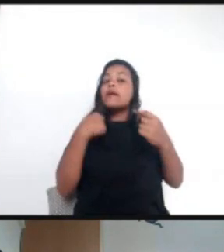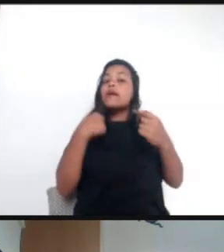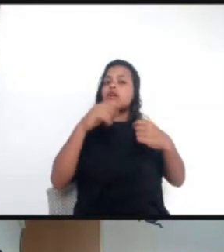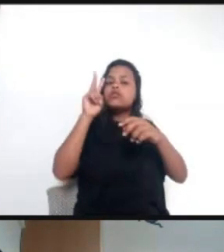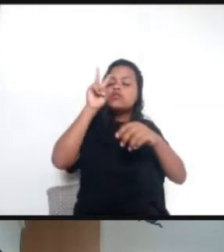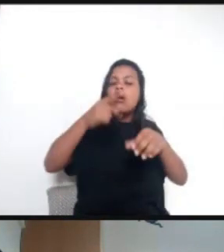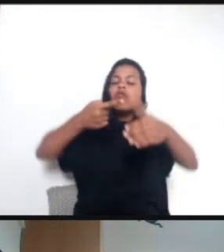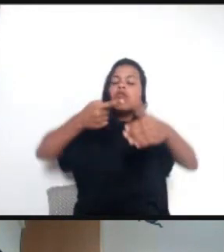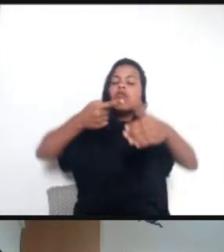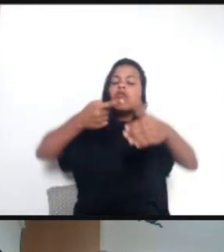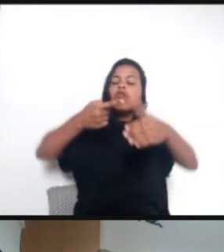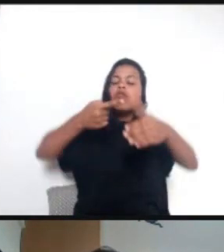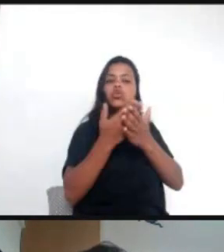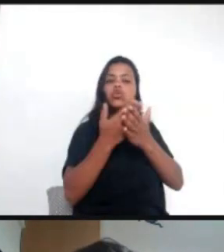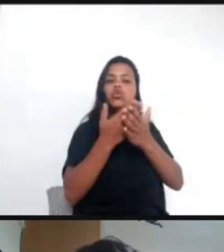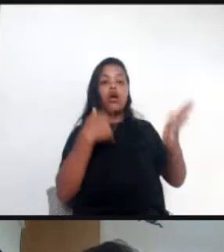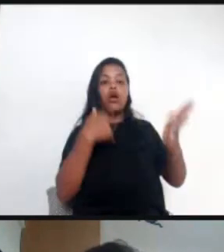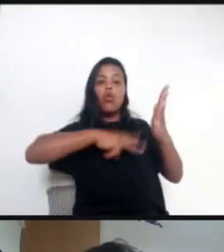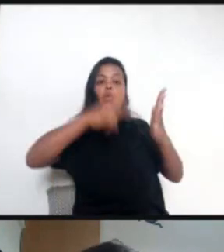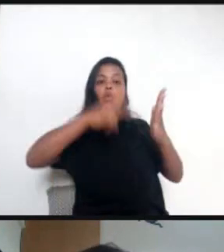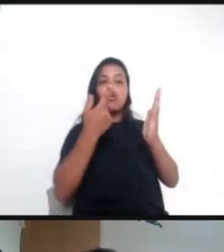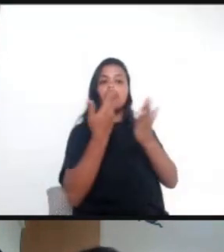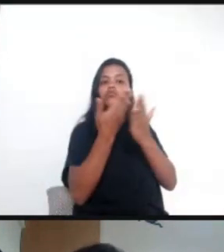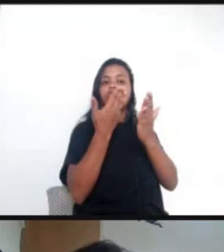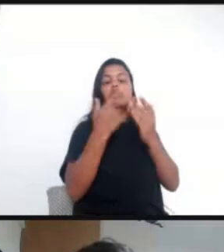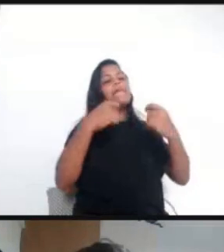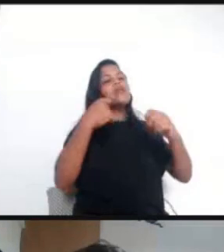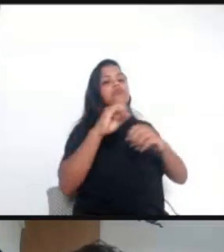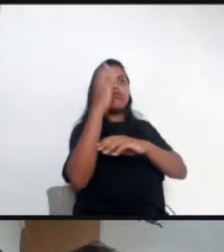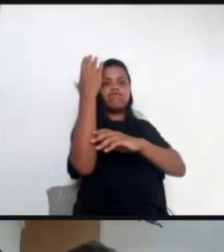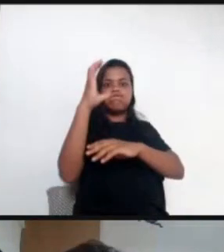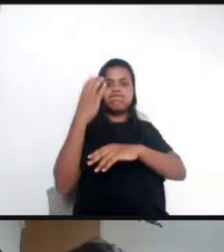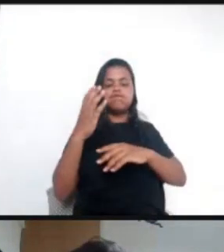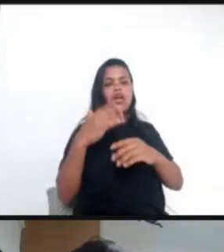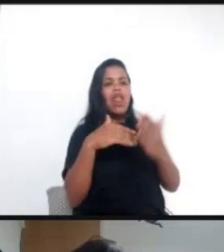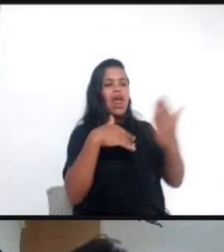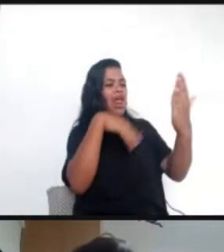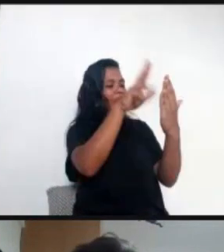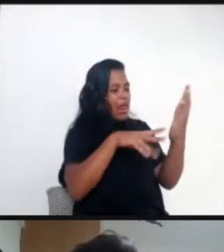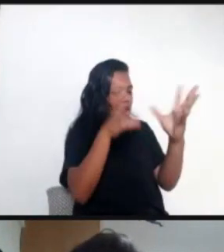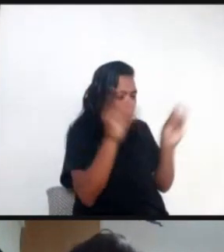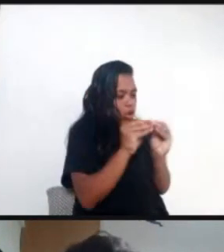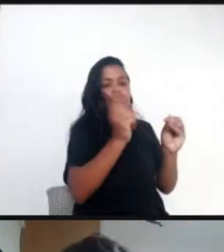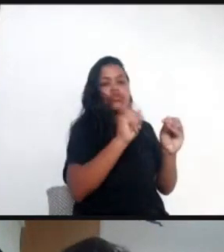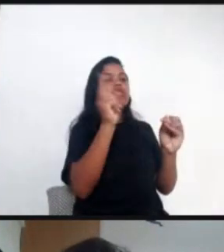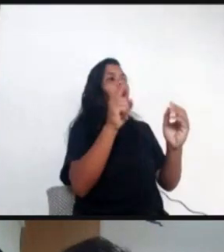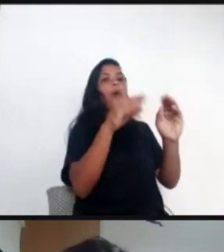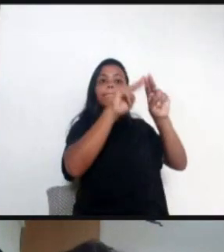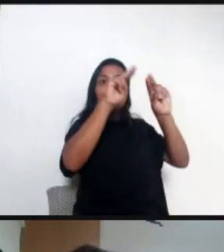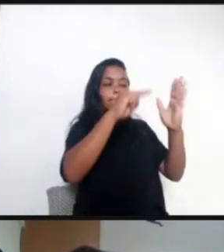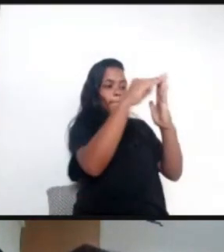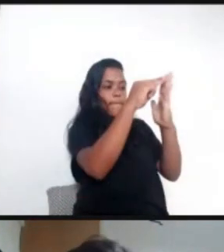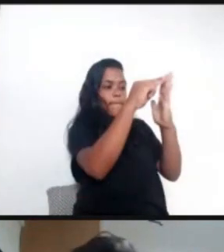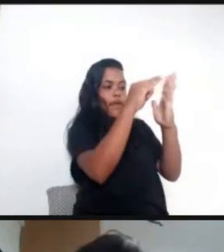for ler algum estudo, que diariamente sempre é publicado algum estudo, não leiam a conclusão, leiam uma metodologia não, o método, entendam